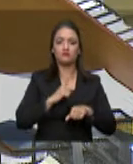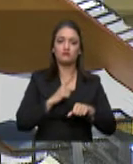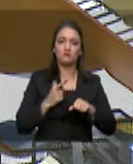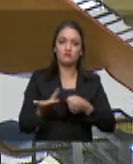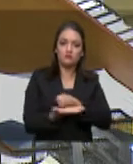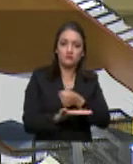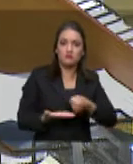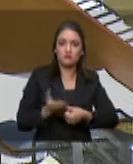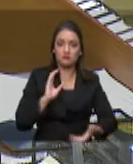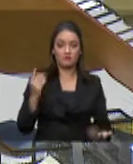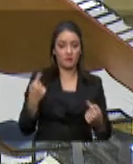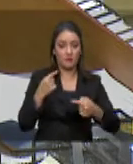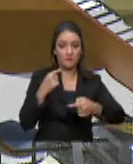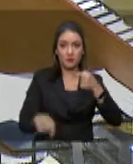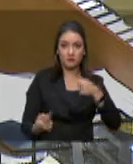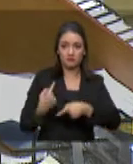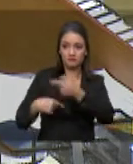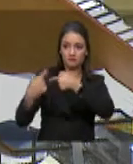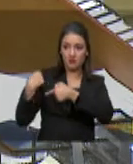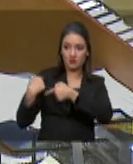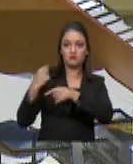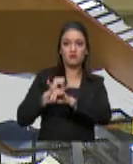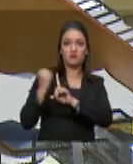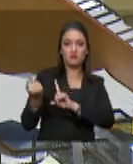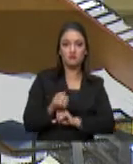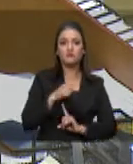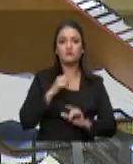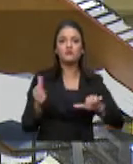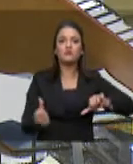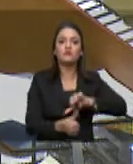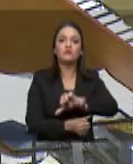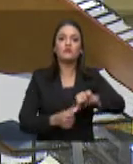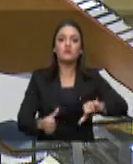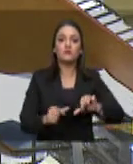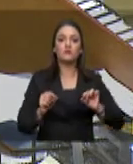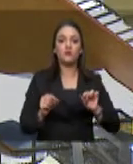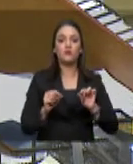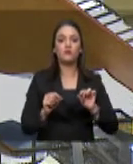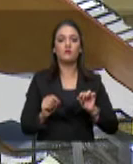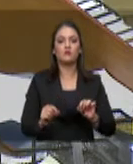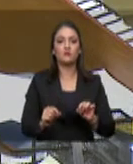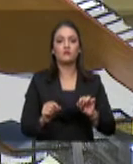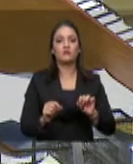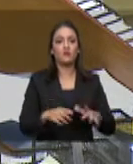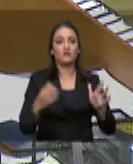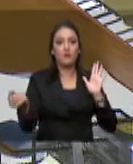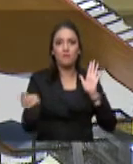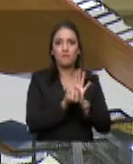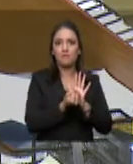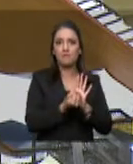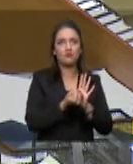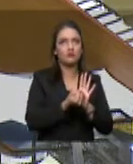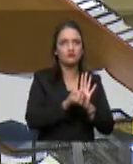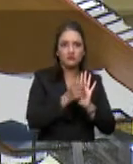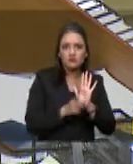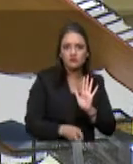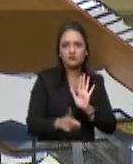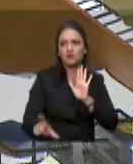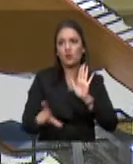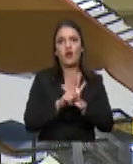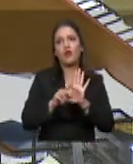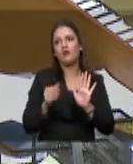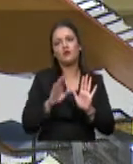da vedação ao retrocesso social a ponto de, invertendo a ordem natural, transformar em cláusula pétrea a legislação ordinária ou